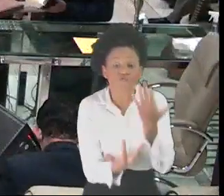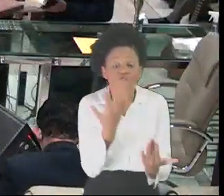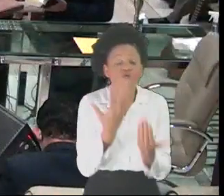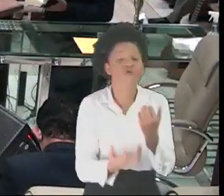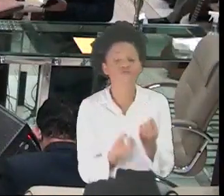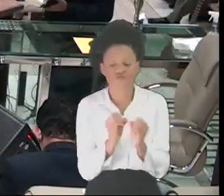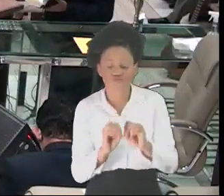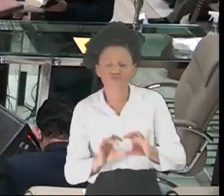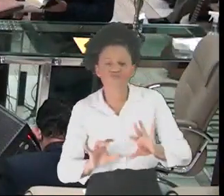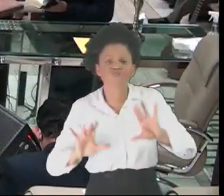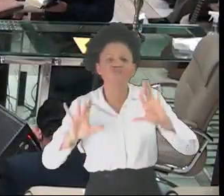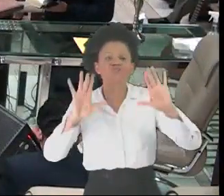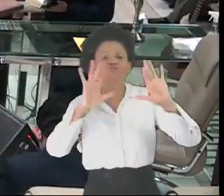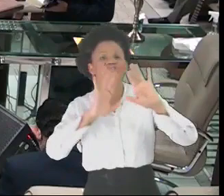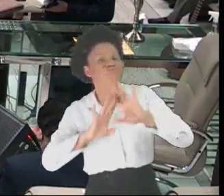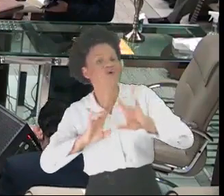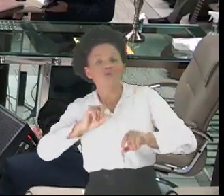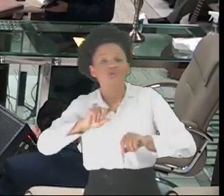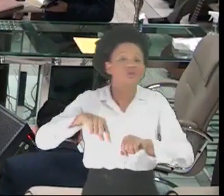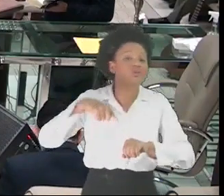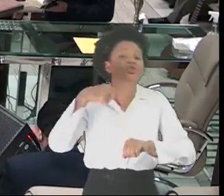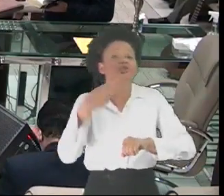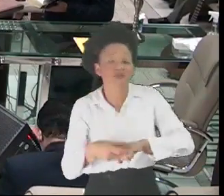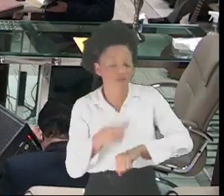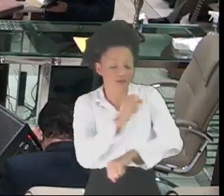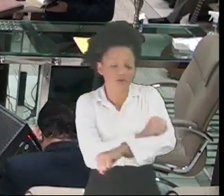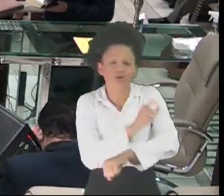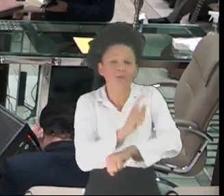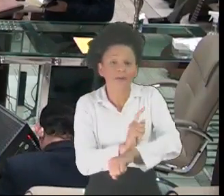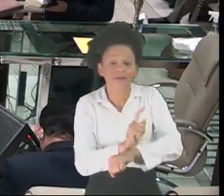Sodoma? Depois de quê? Que Ló saiu.